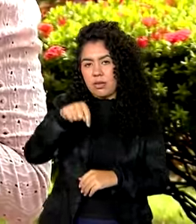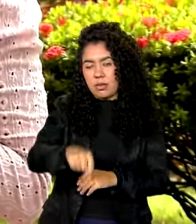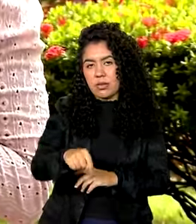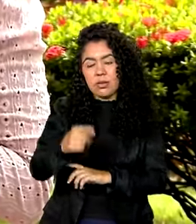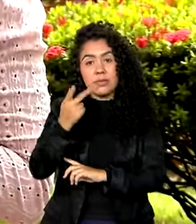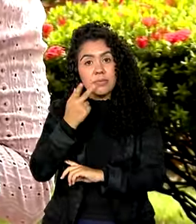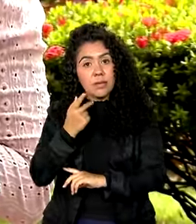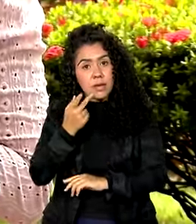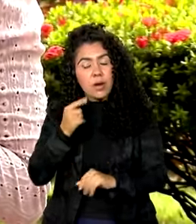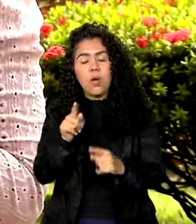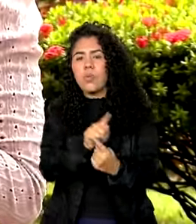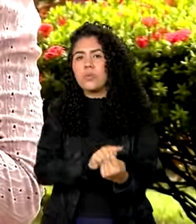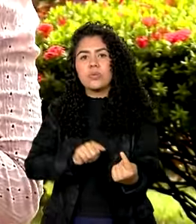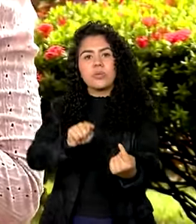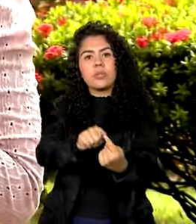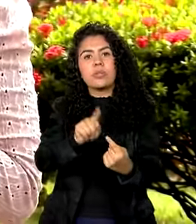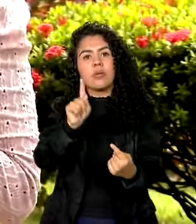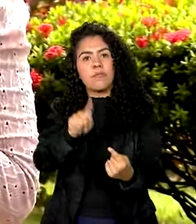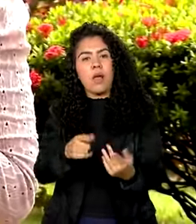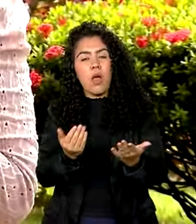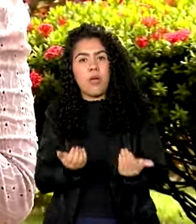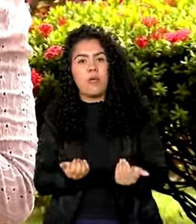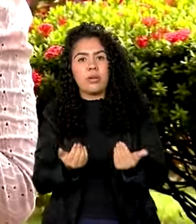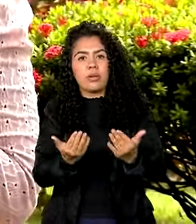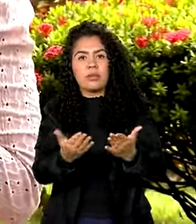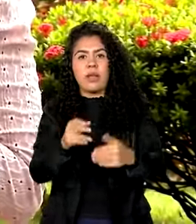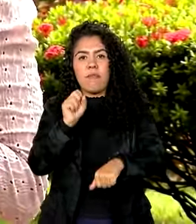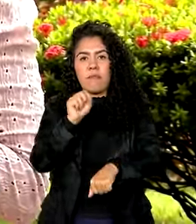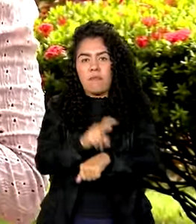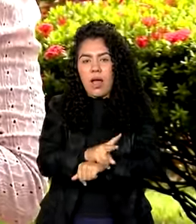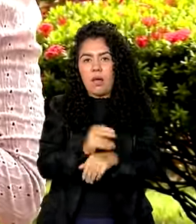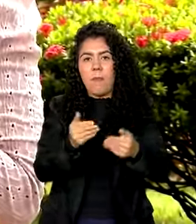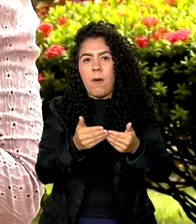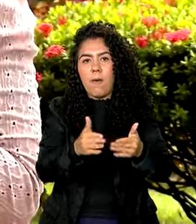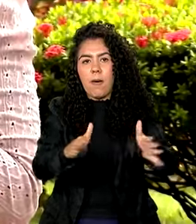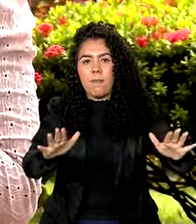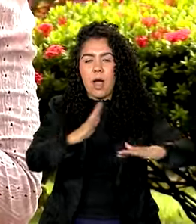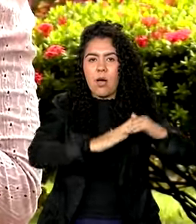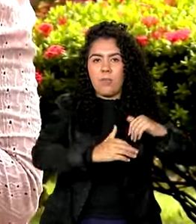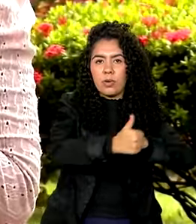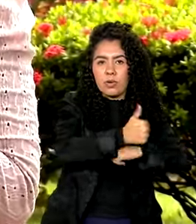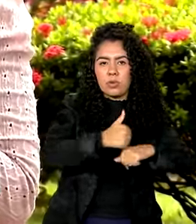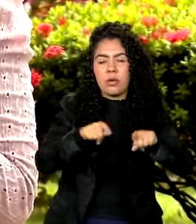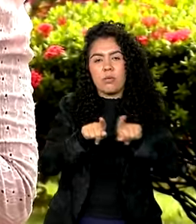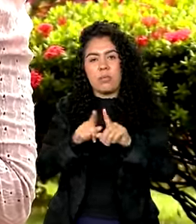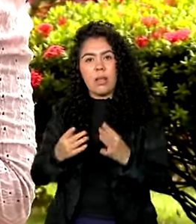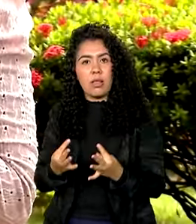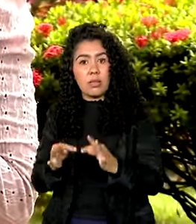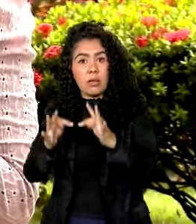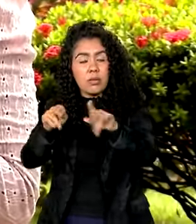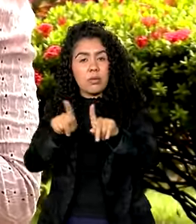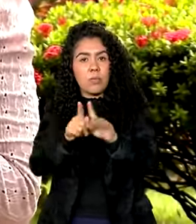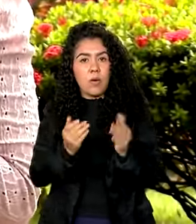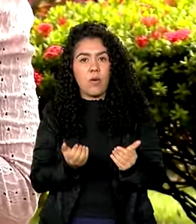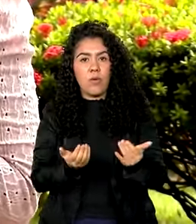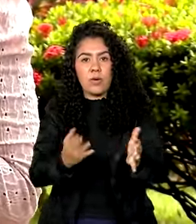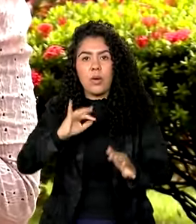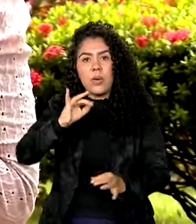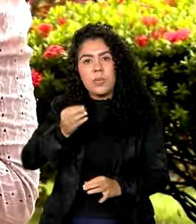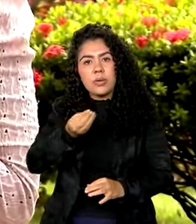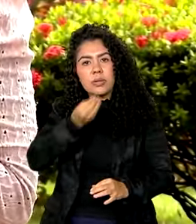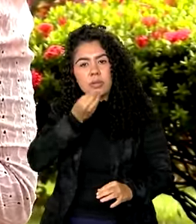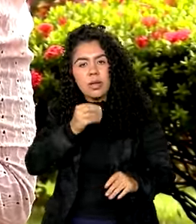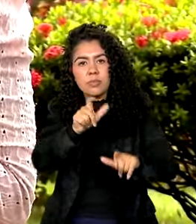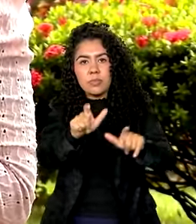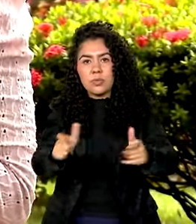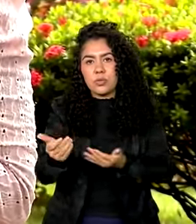O objetivo é aumentar a oferta de vagas na educação profissional e tecnológica e criar oportunidades para